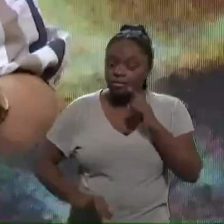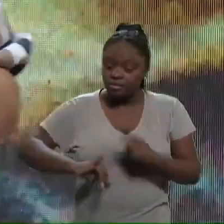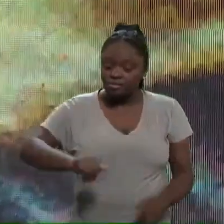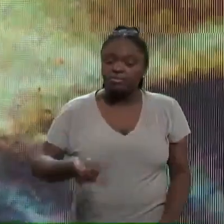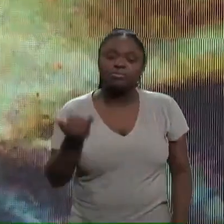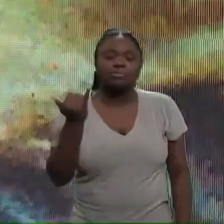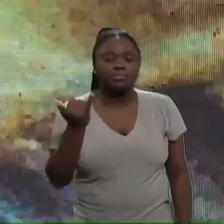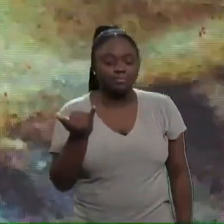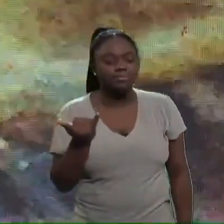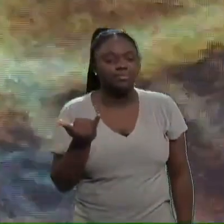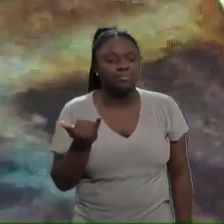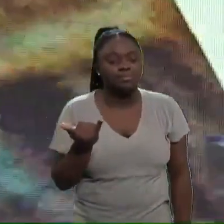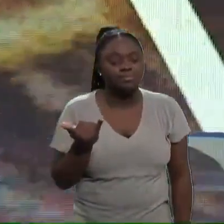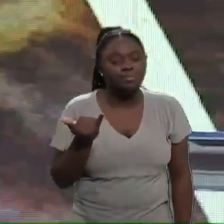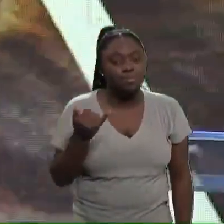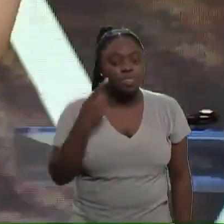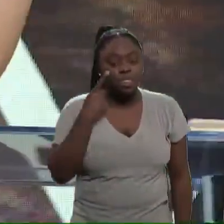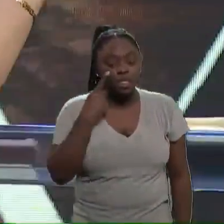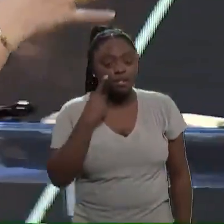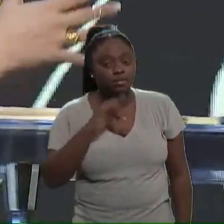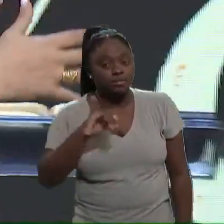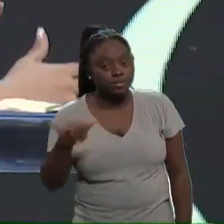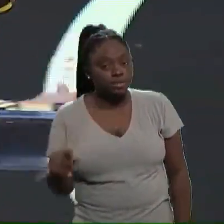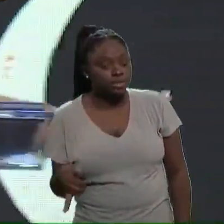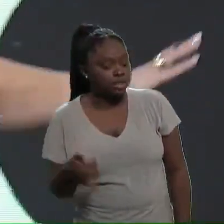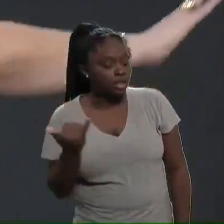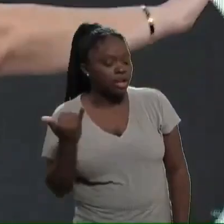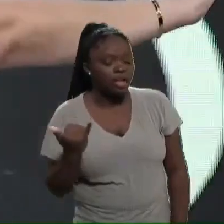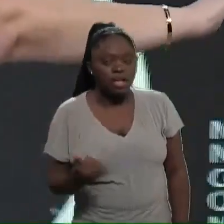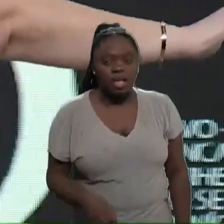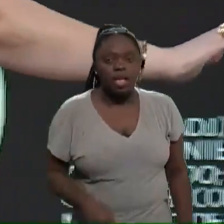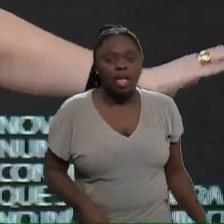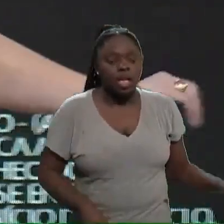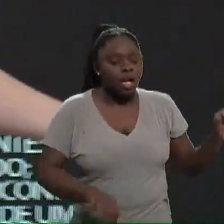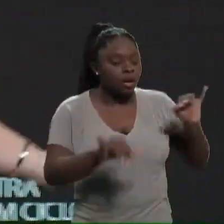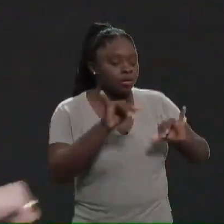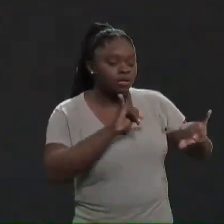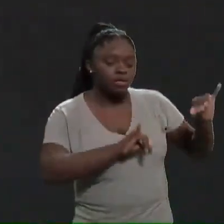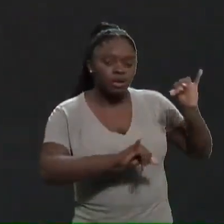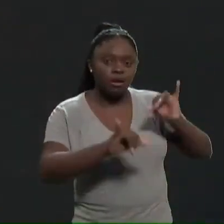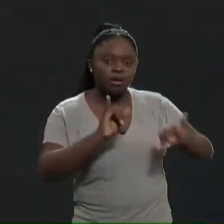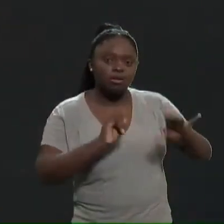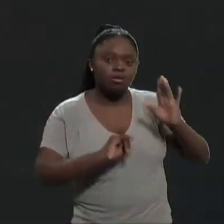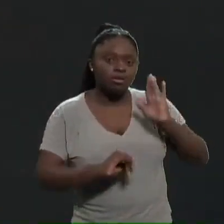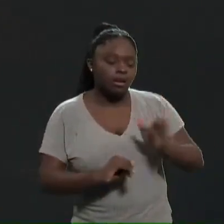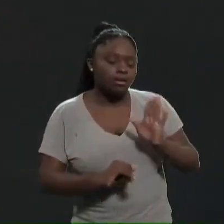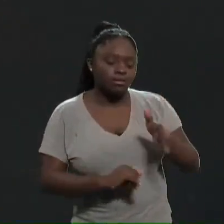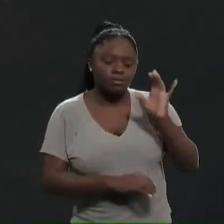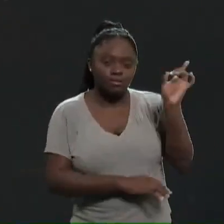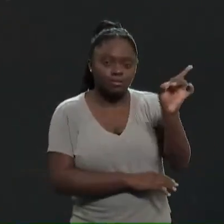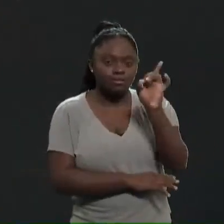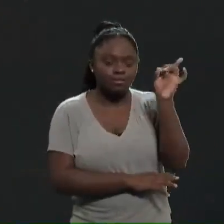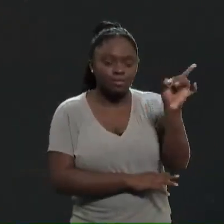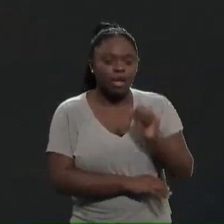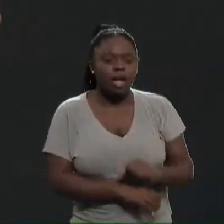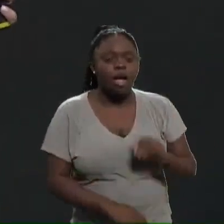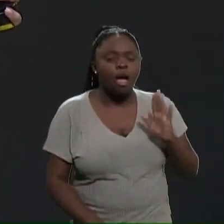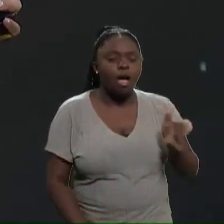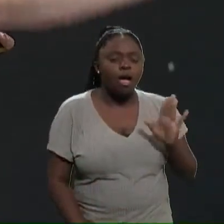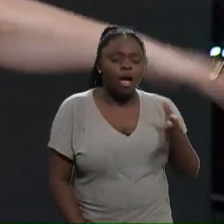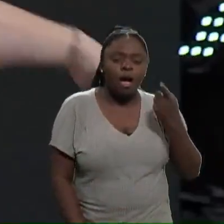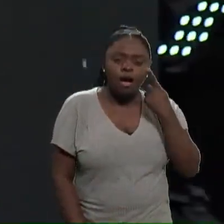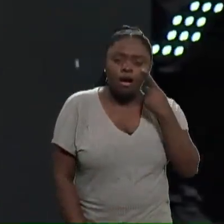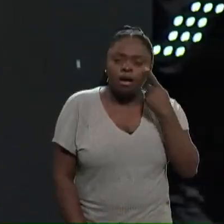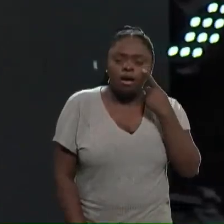oportunidade. Ele se depara com um cenário. A unção já estava sobre ele. Ele já havia